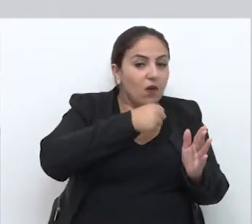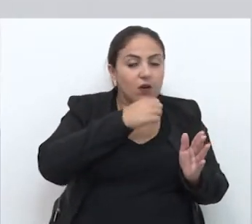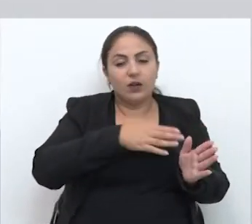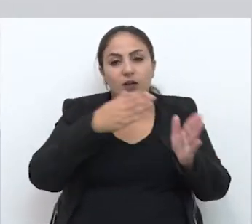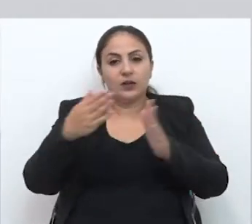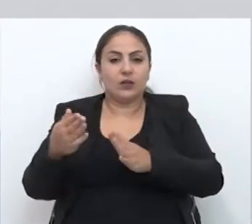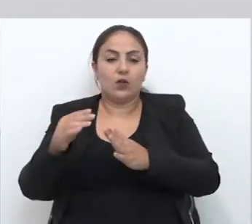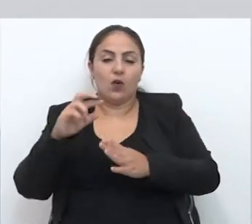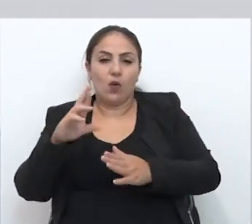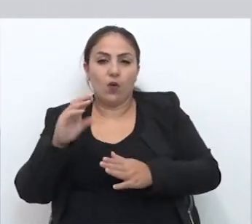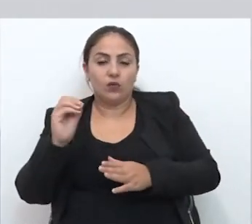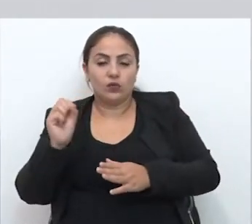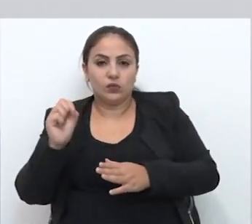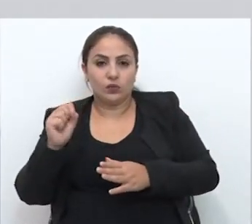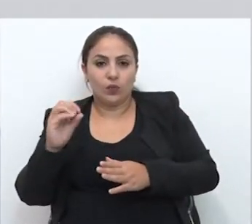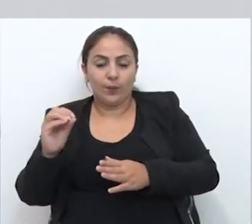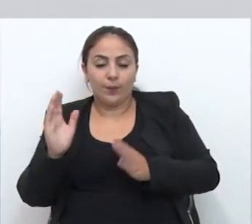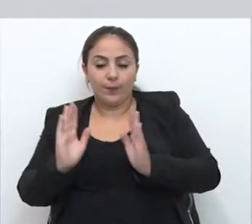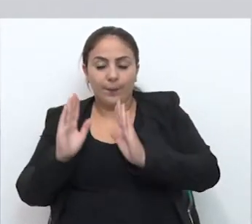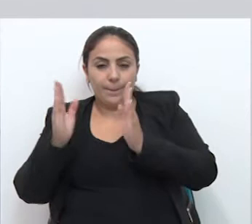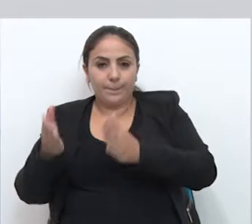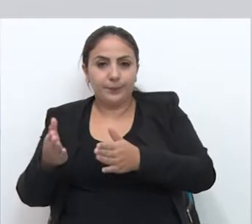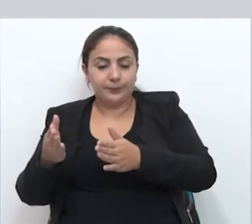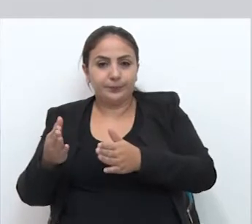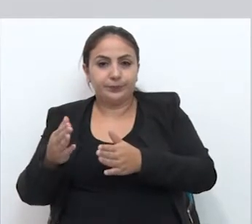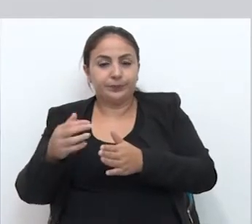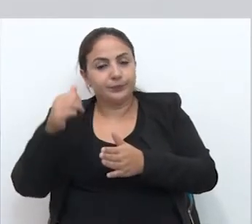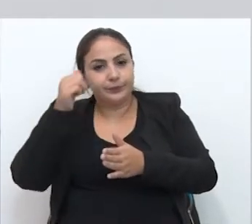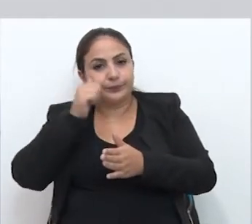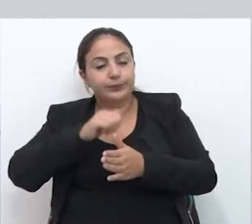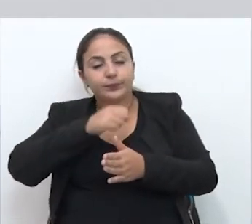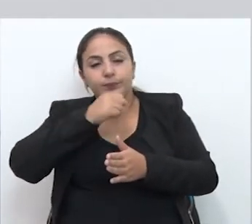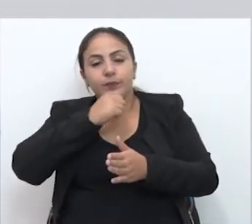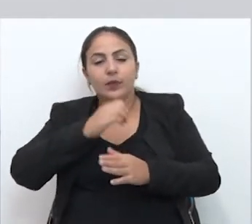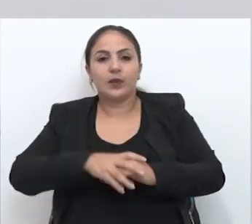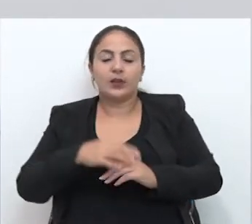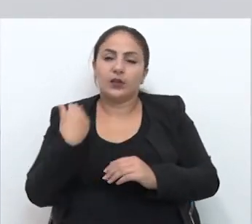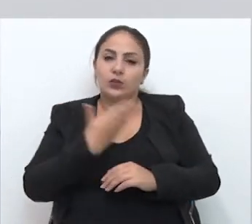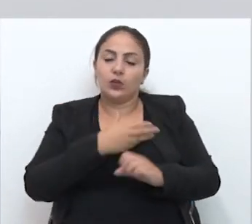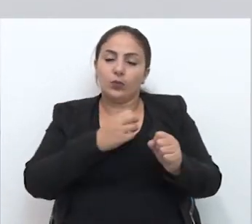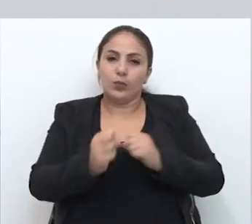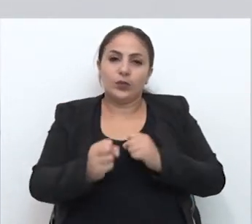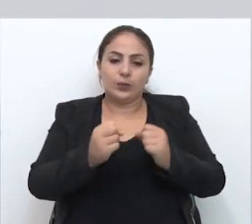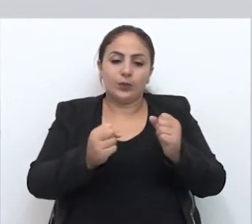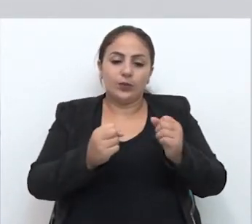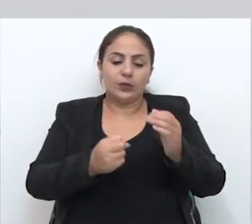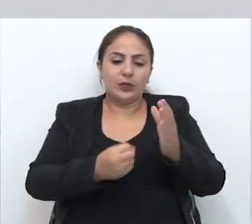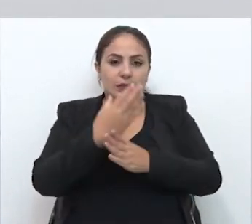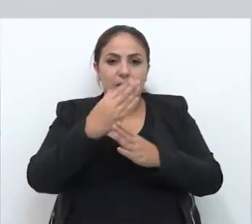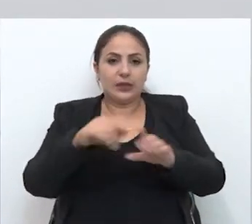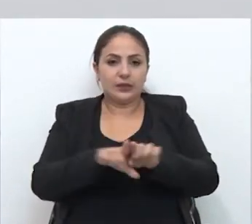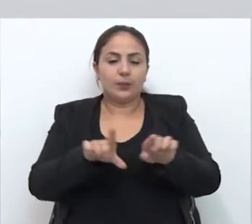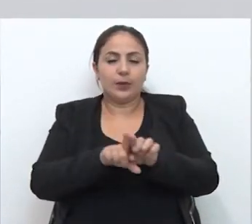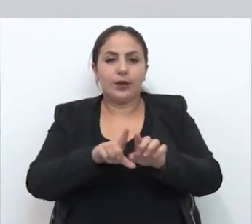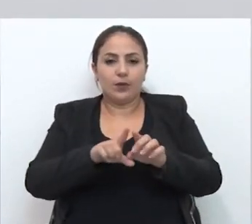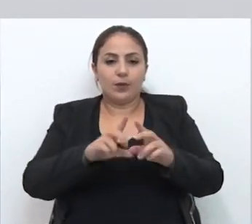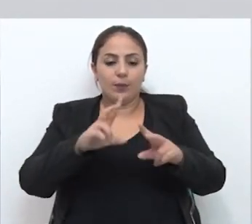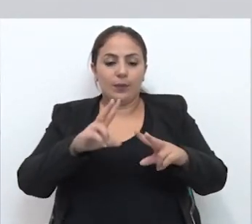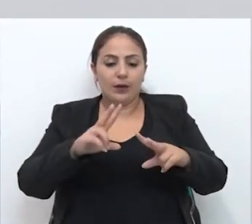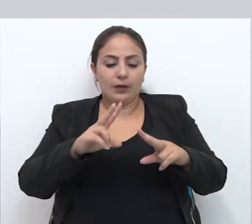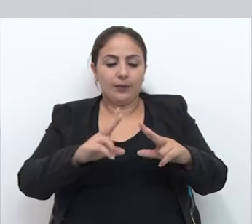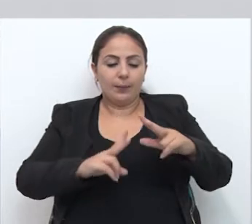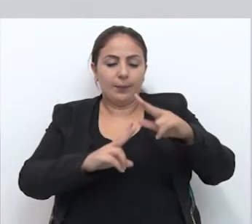com a Itália que é indestrutível. E segundo, que nós possamos construir também uma